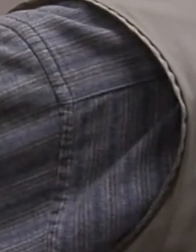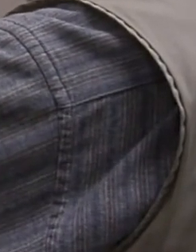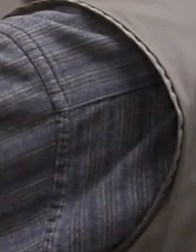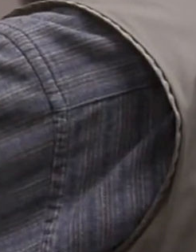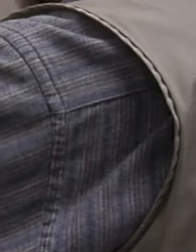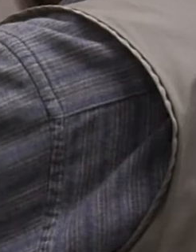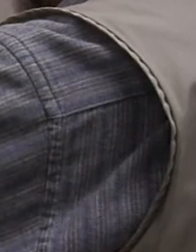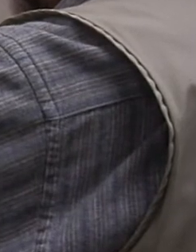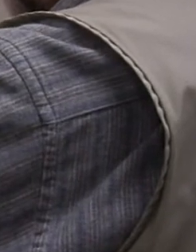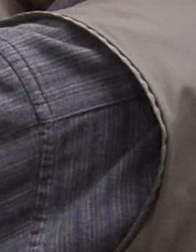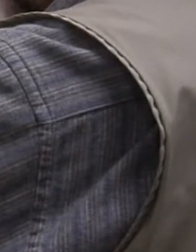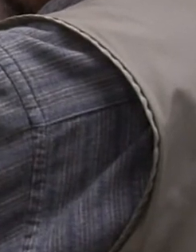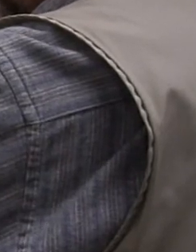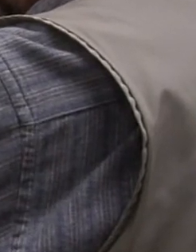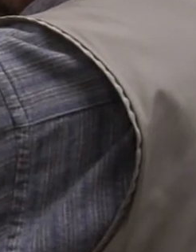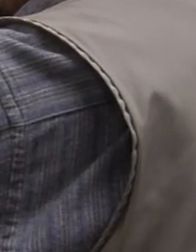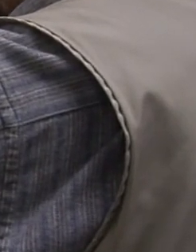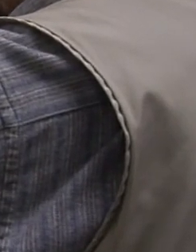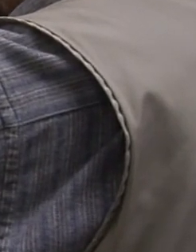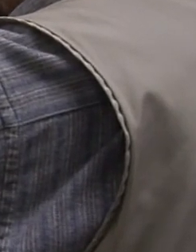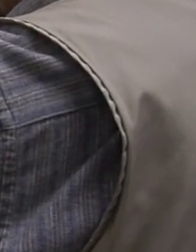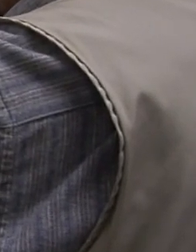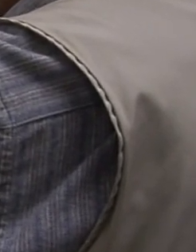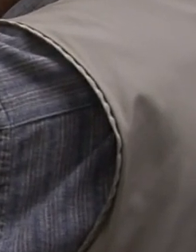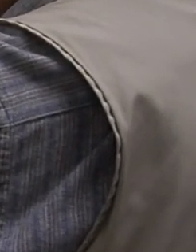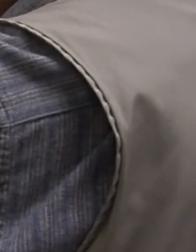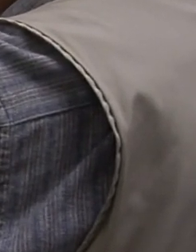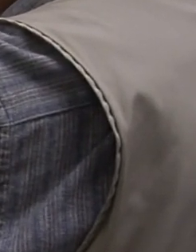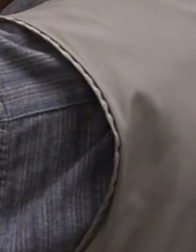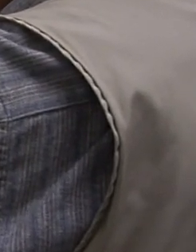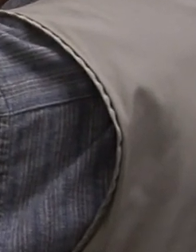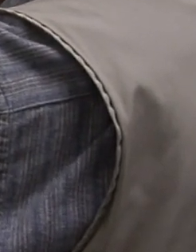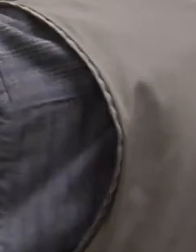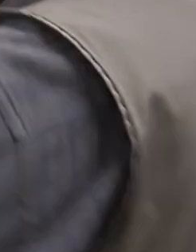vejo que estou fazendo o circuito contrário.